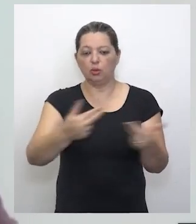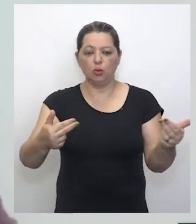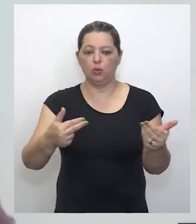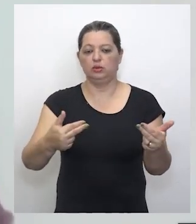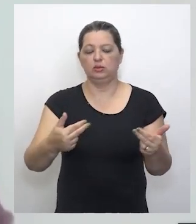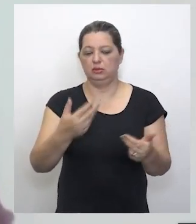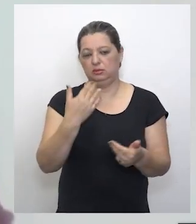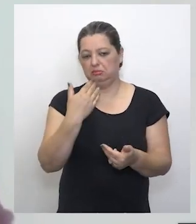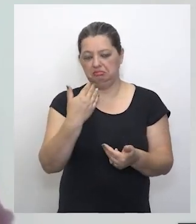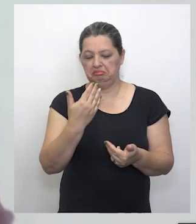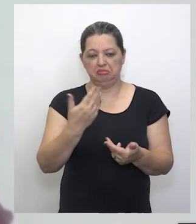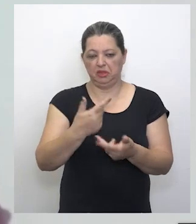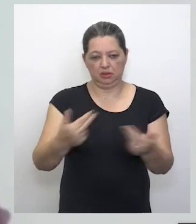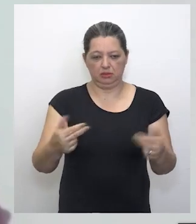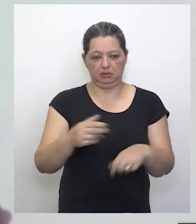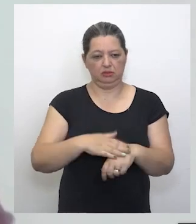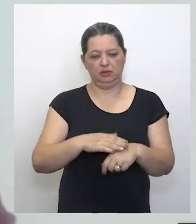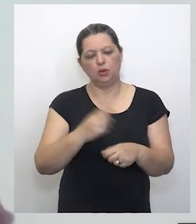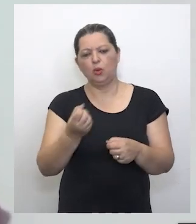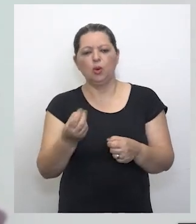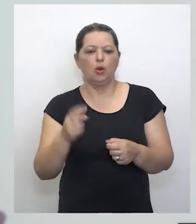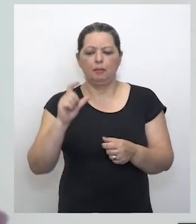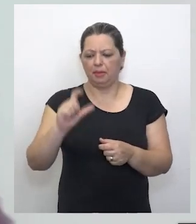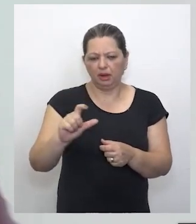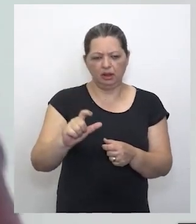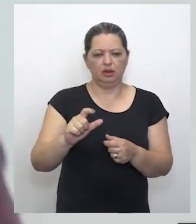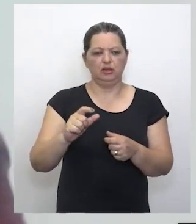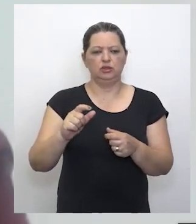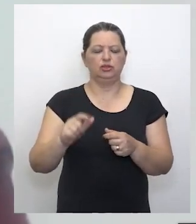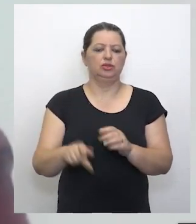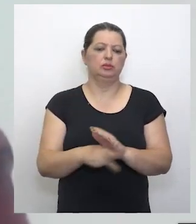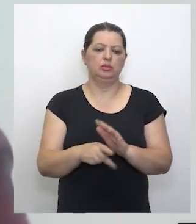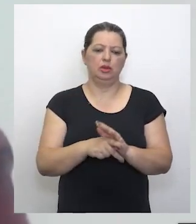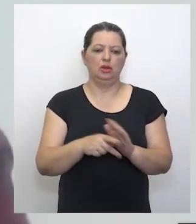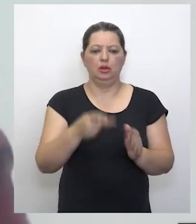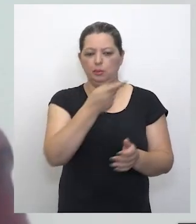de textos curtos, como bilhetes, convites e etc.